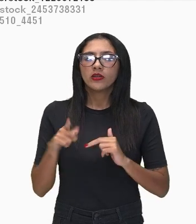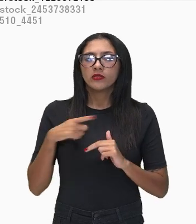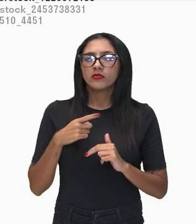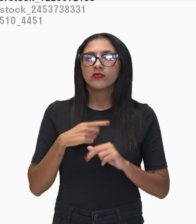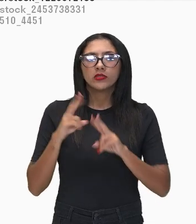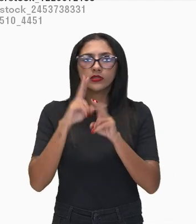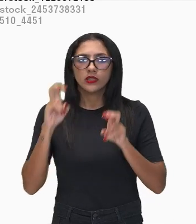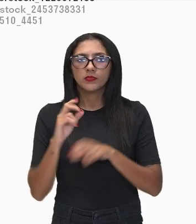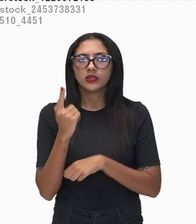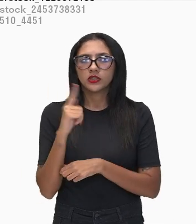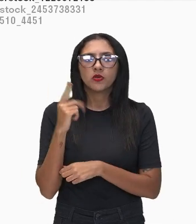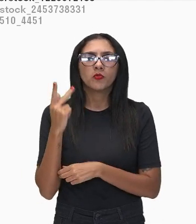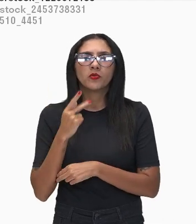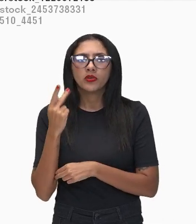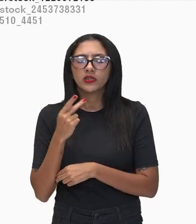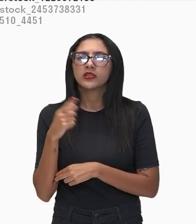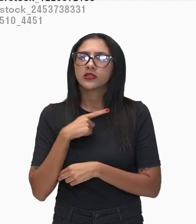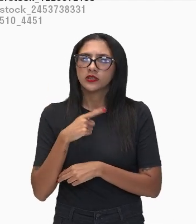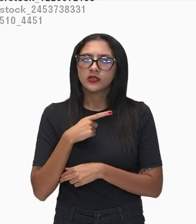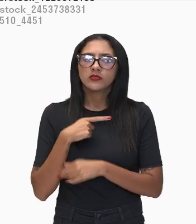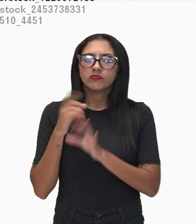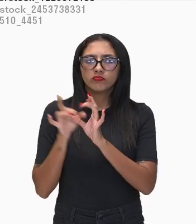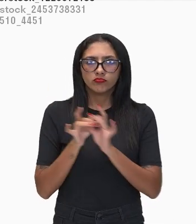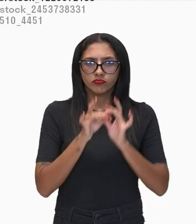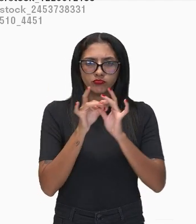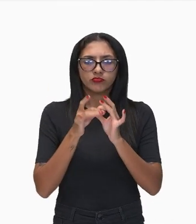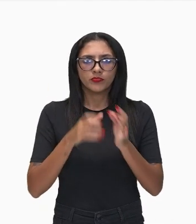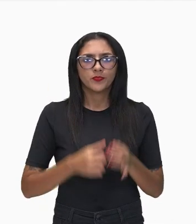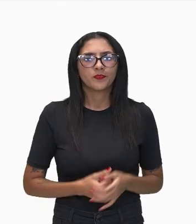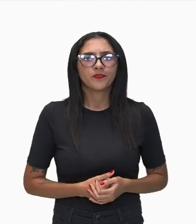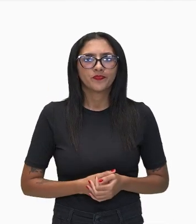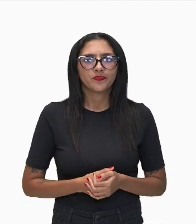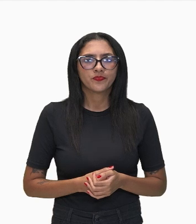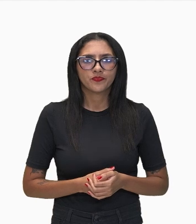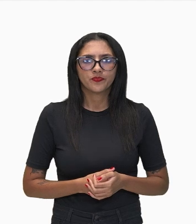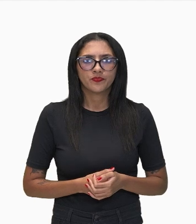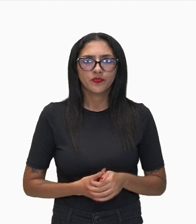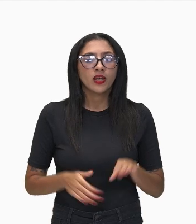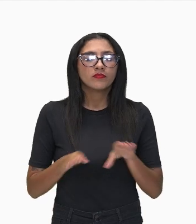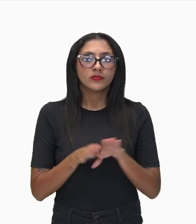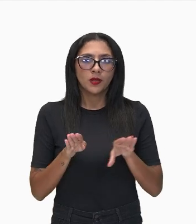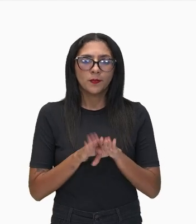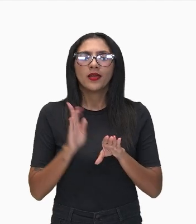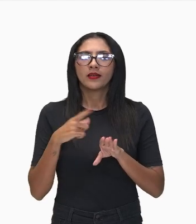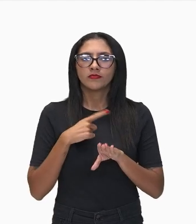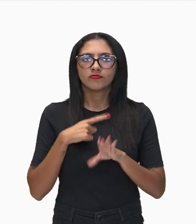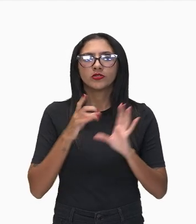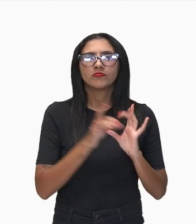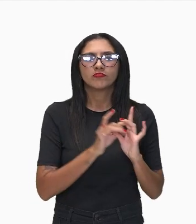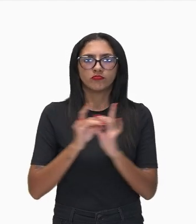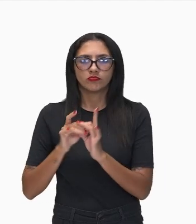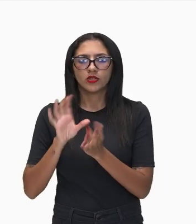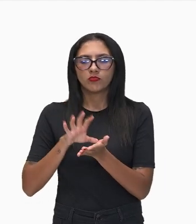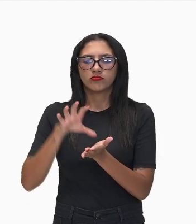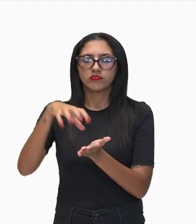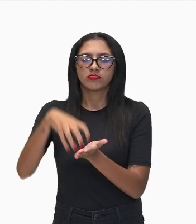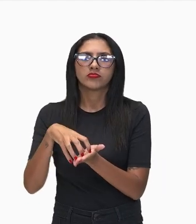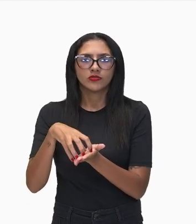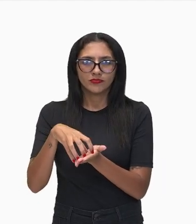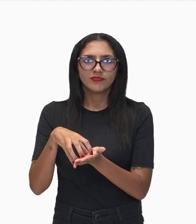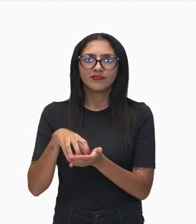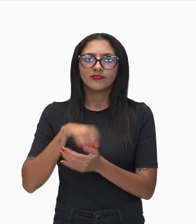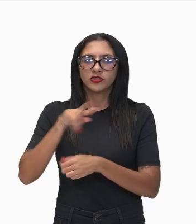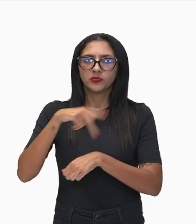E como eu mencionei, a geopolítica ela tem as organizações, né, ela abrange aí as organizações